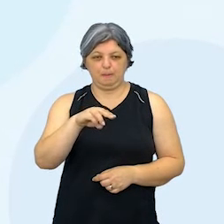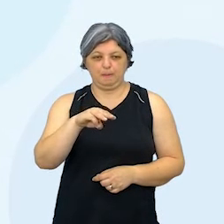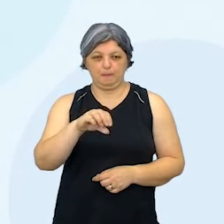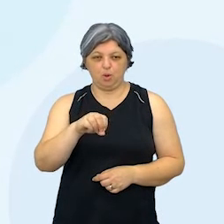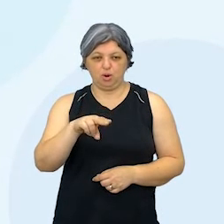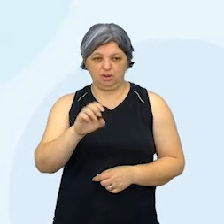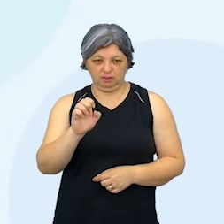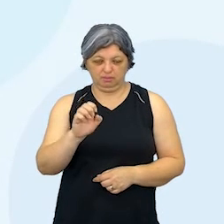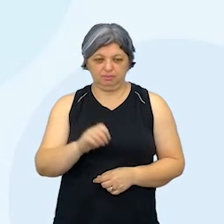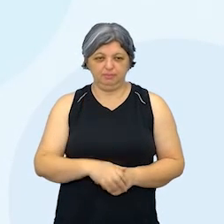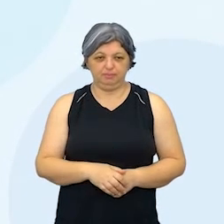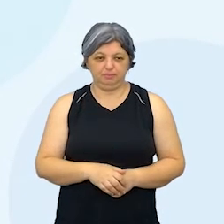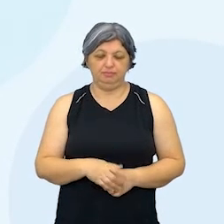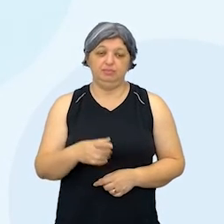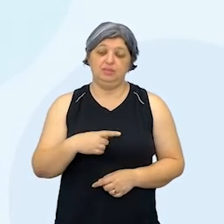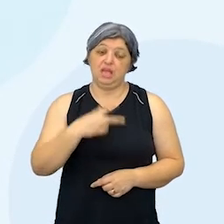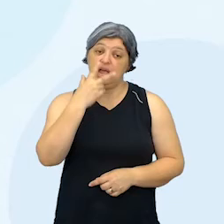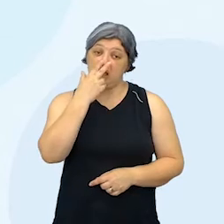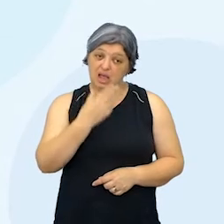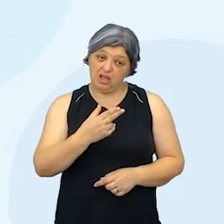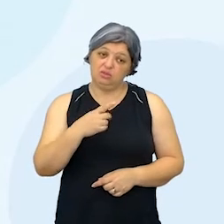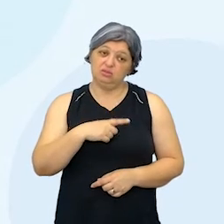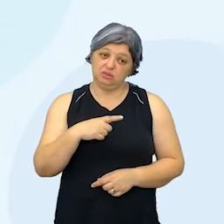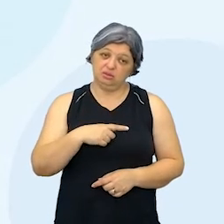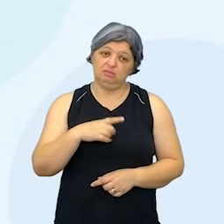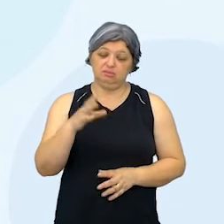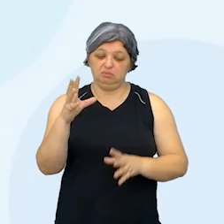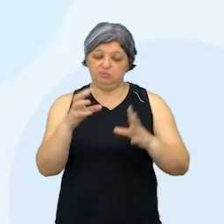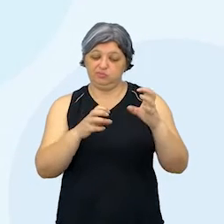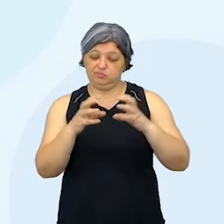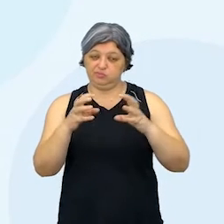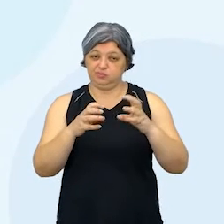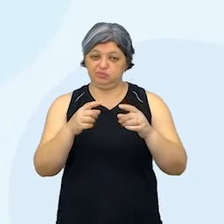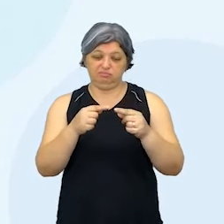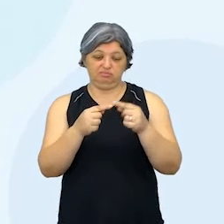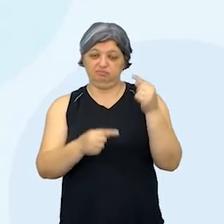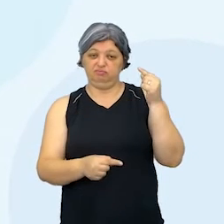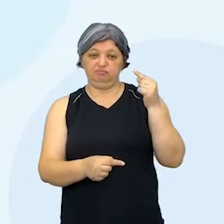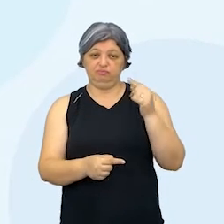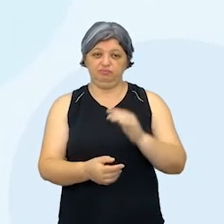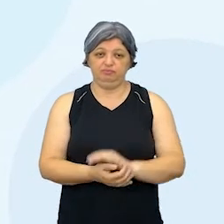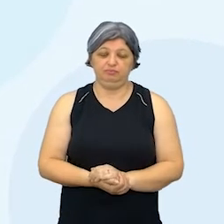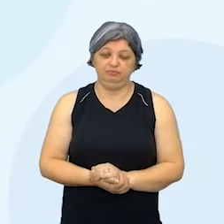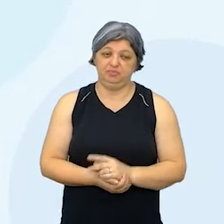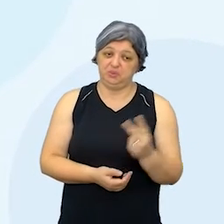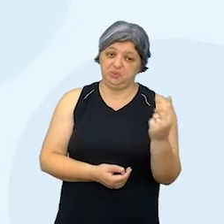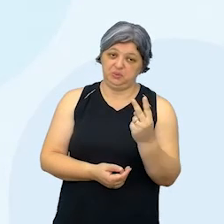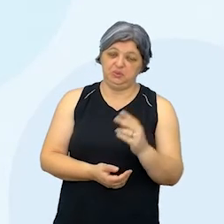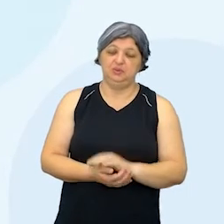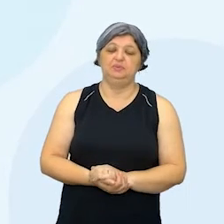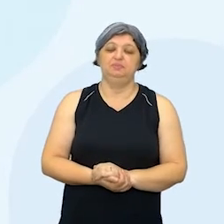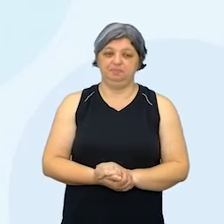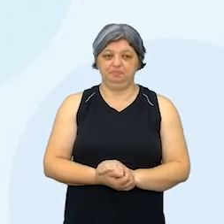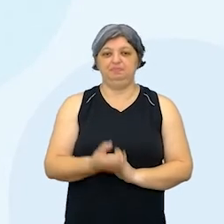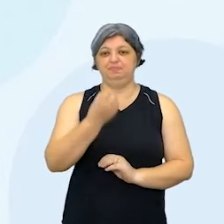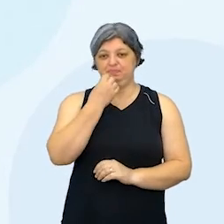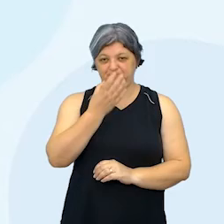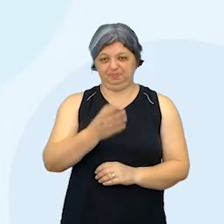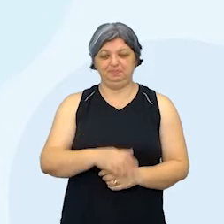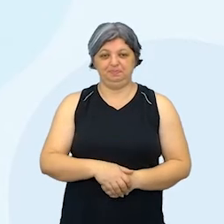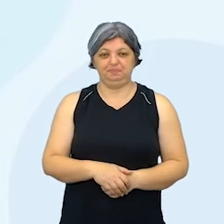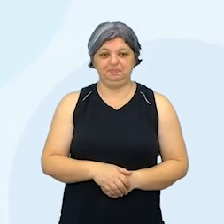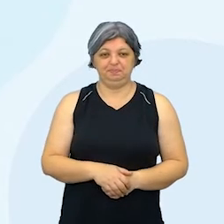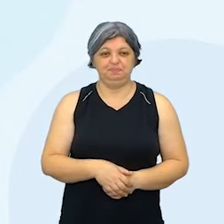Acho que houve um desentendimento entre eles, o professor Davi diz. Muito bem. Então, vamos